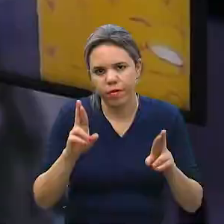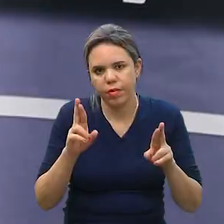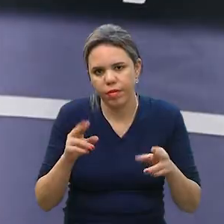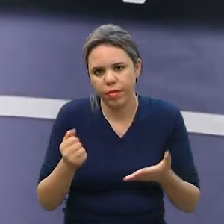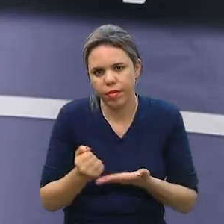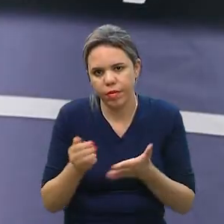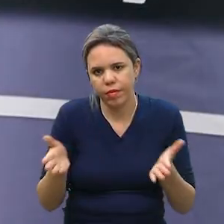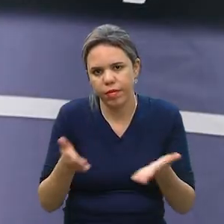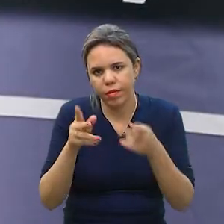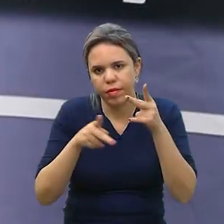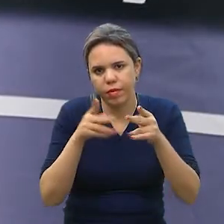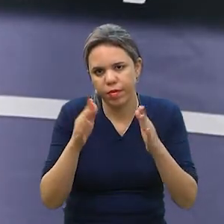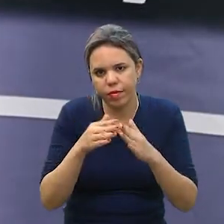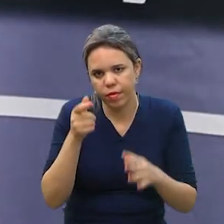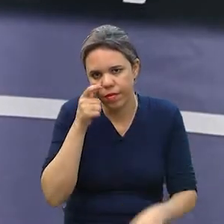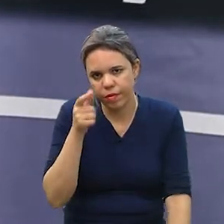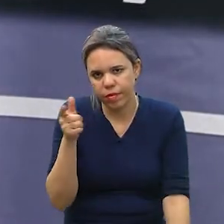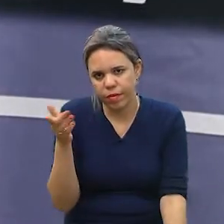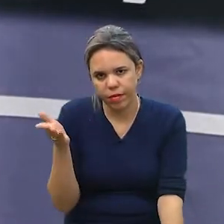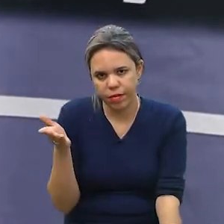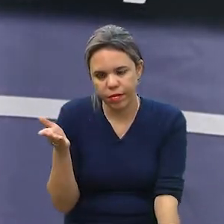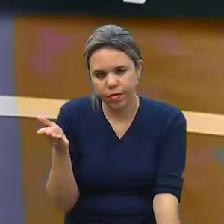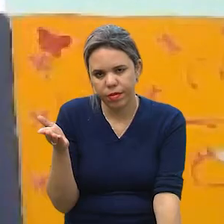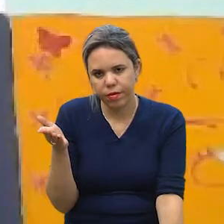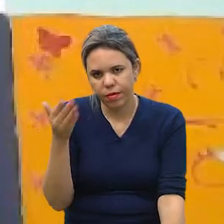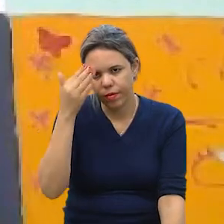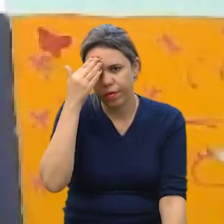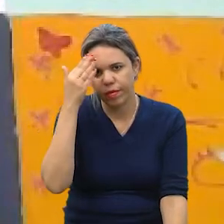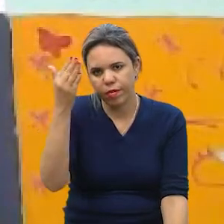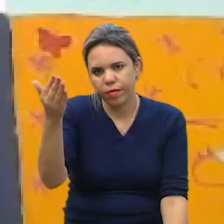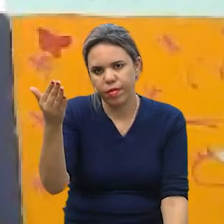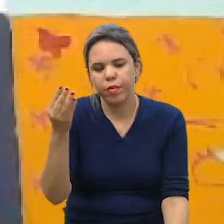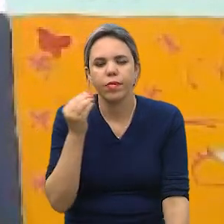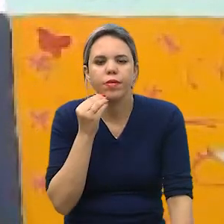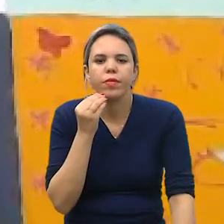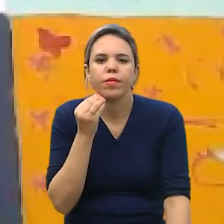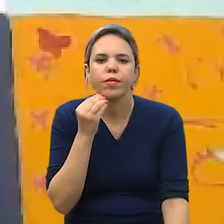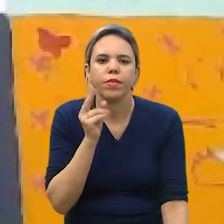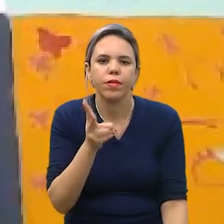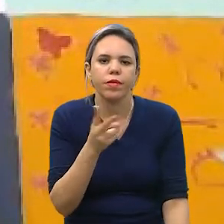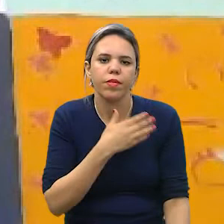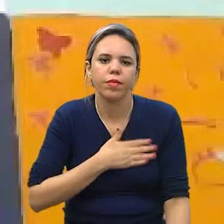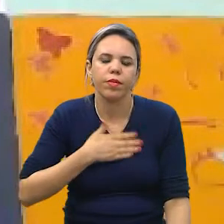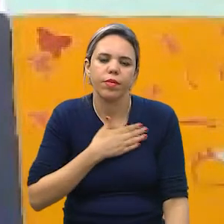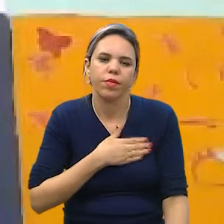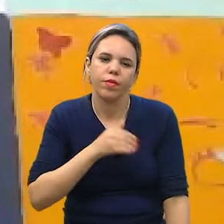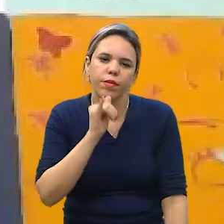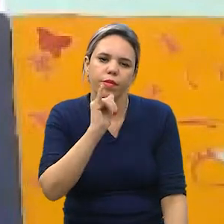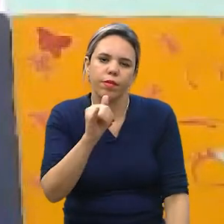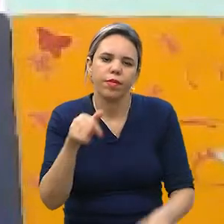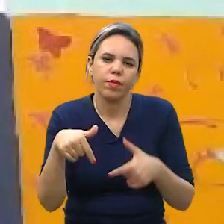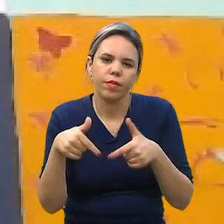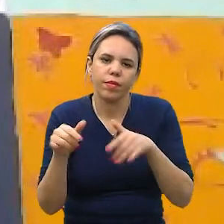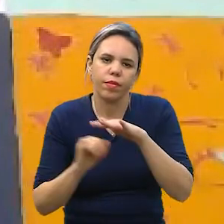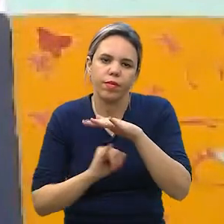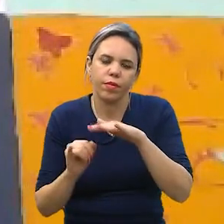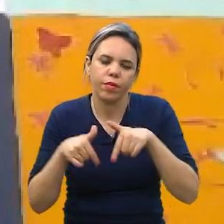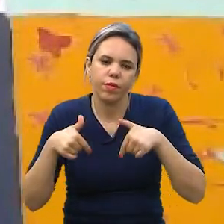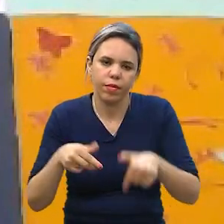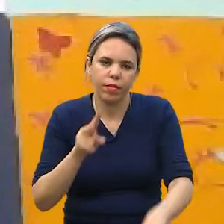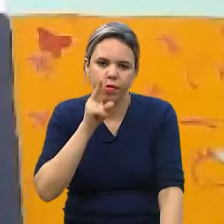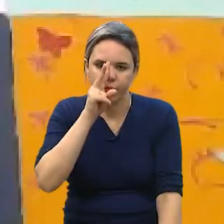bem para as pessoas de casa. Também eu que agradeço a oportunidade, é sempre muito bom poder falar do trabalho da Ação